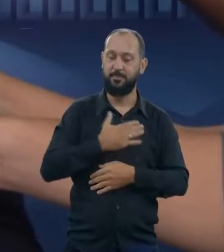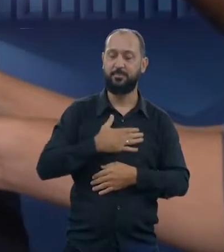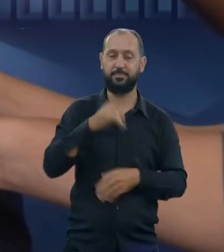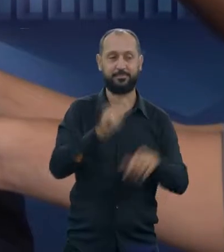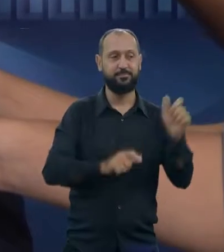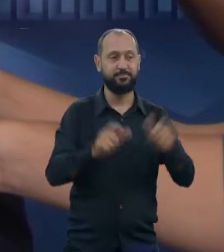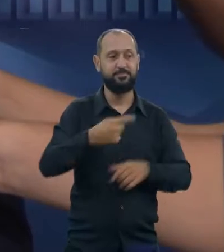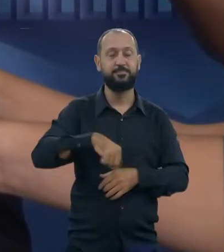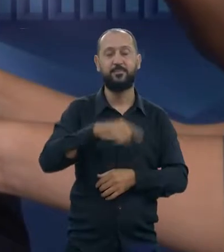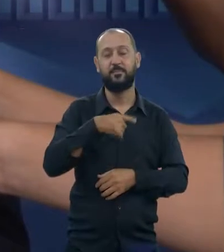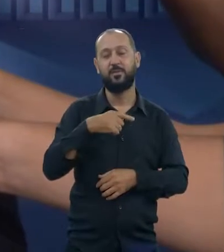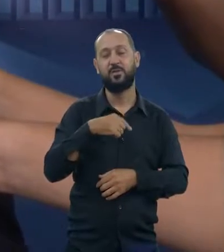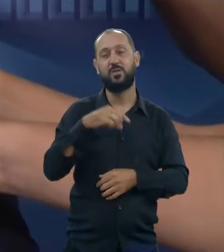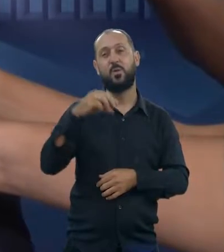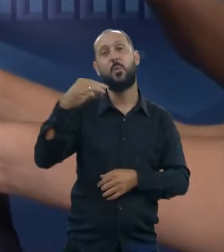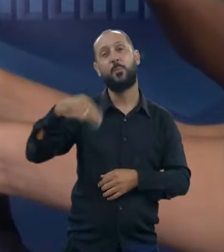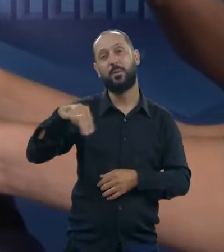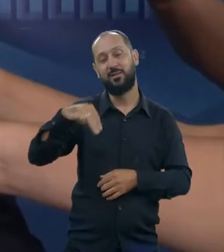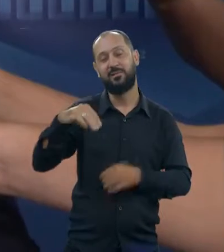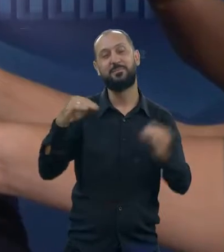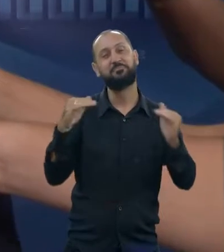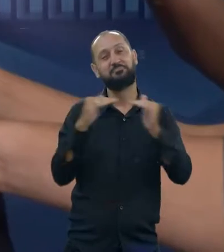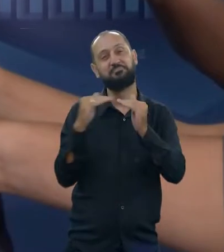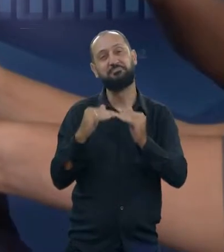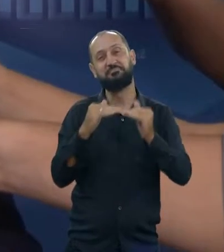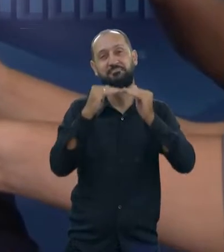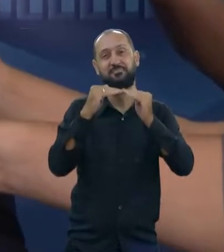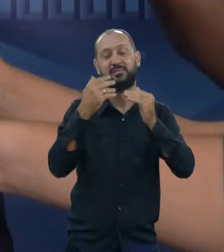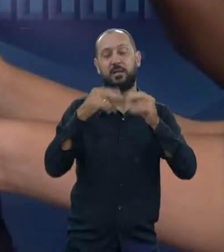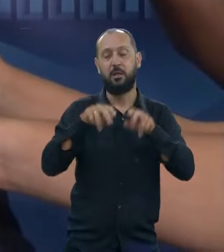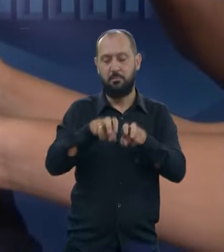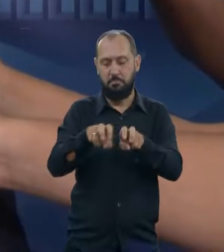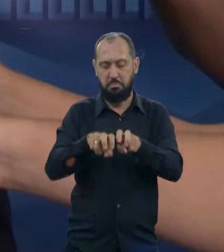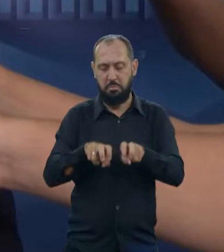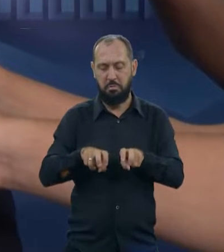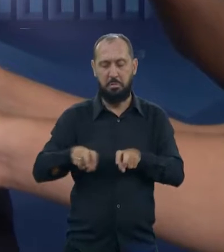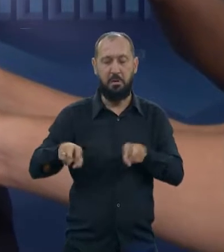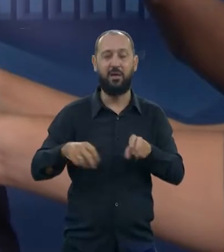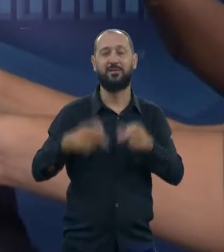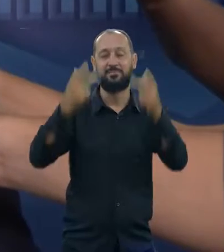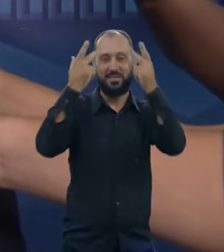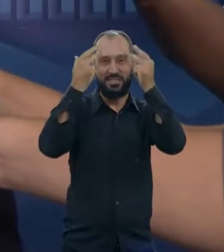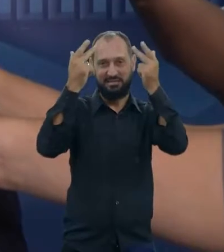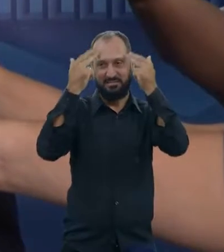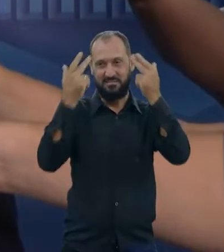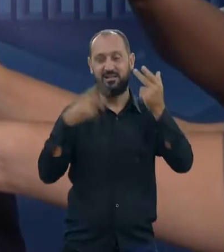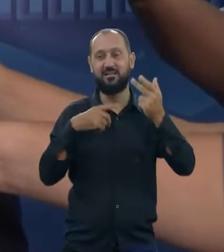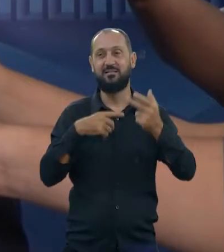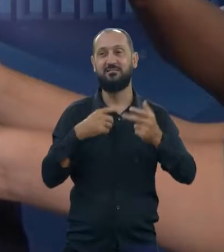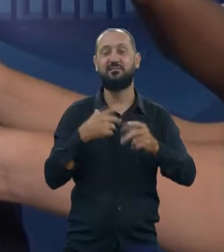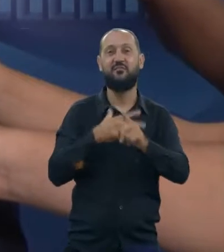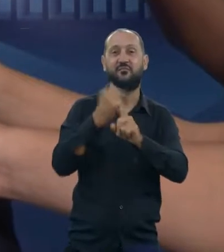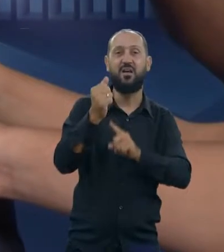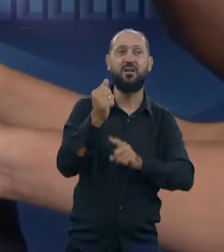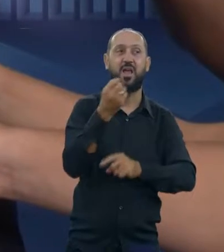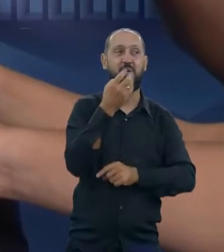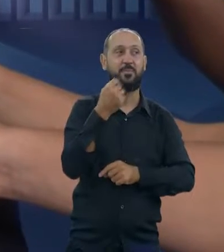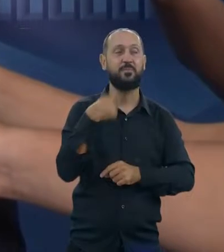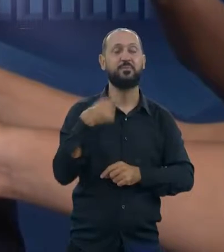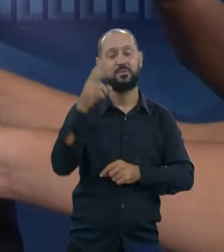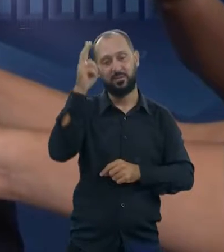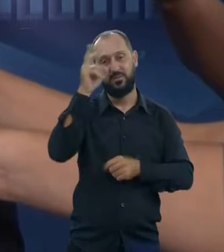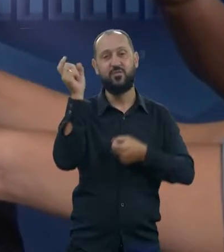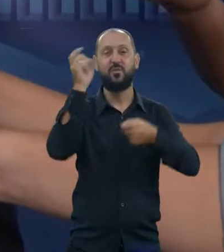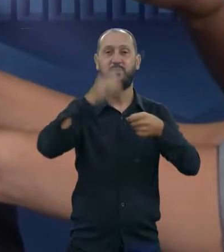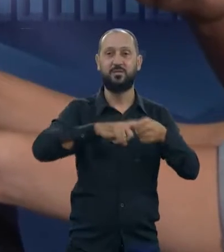para o torcedor, que o Morenão é muito mais adequado, próximo, questão de estacionamento. Então tem várias vantagens que é fundamental que a gente